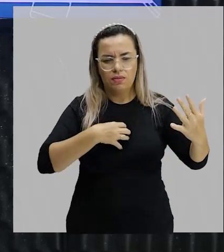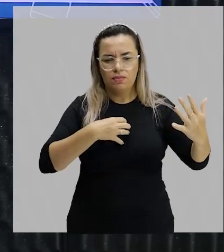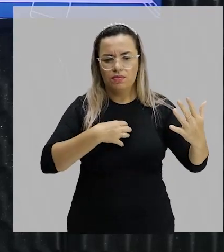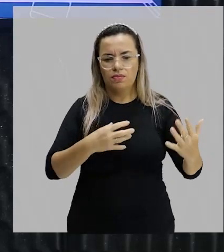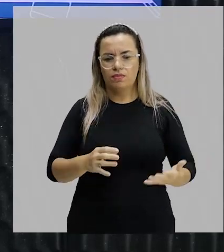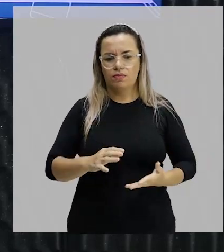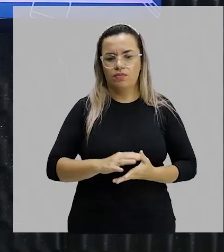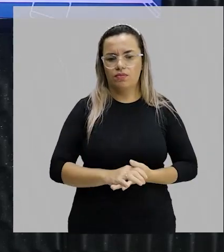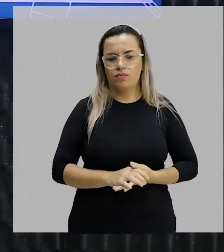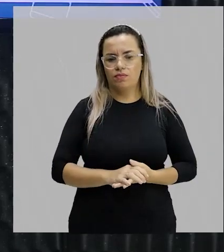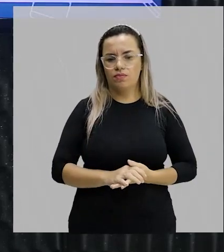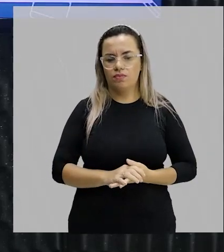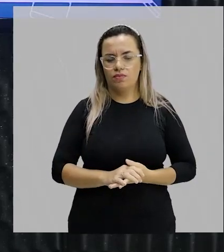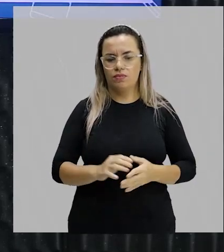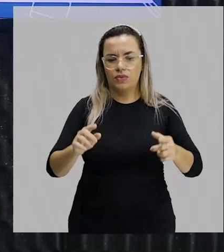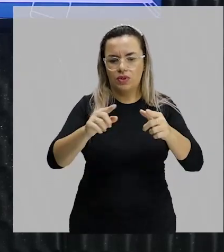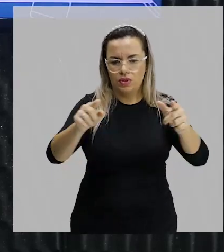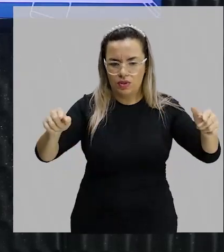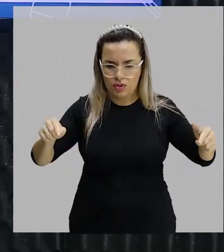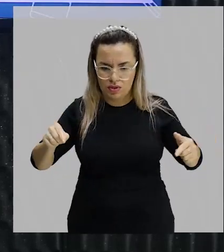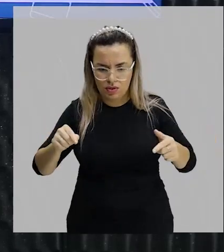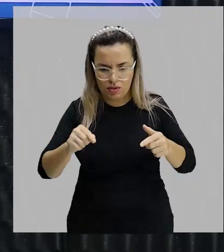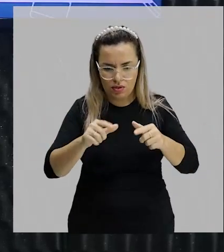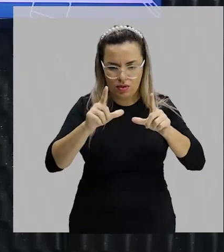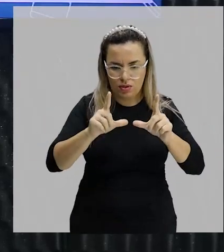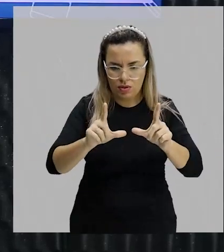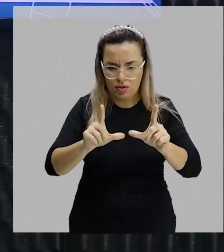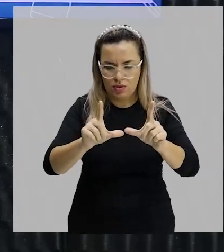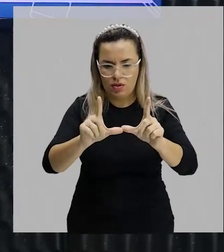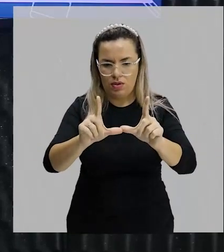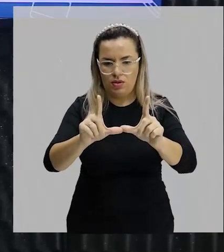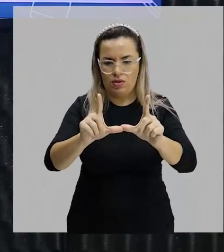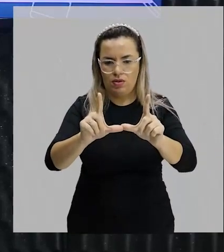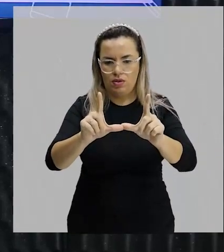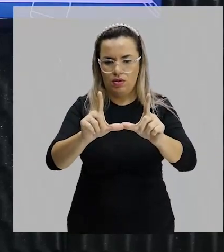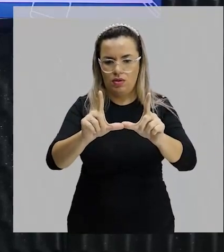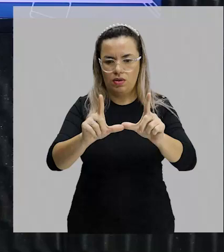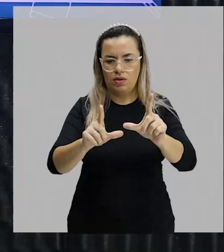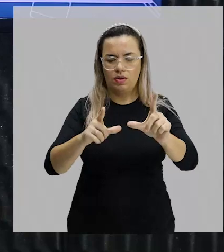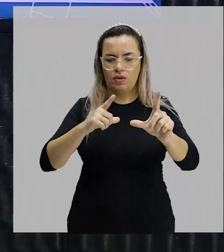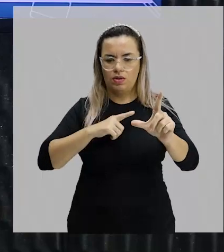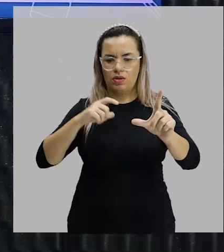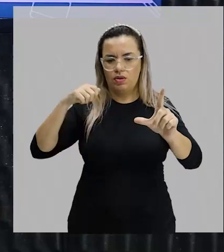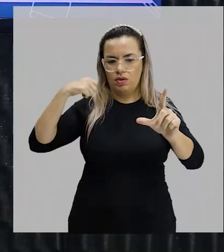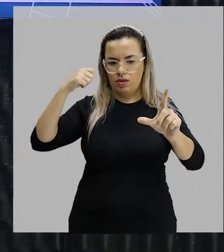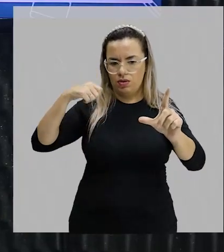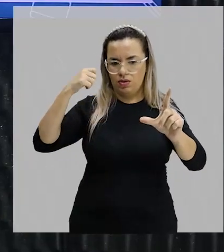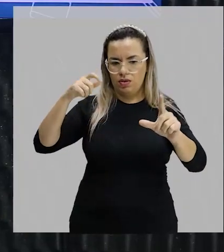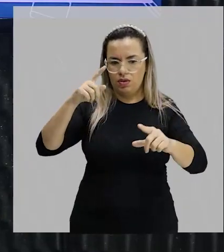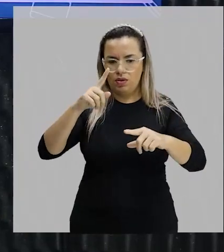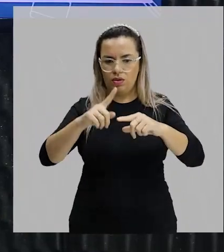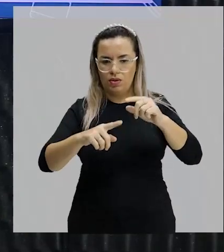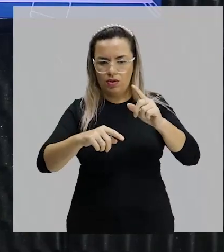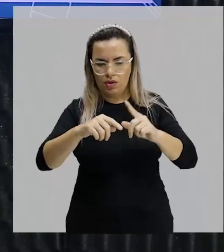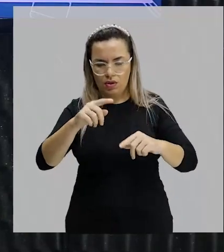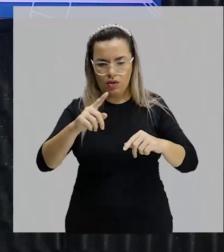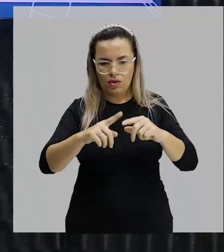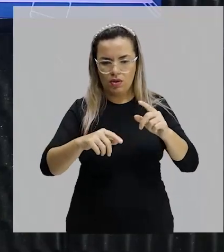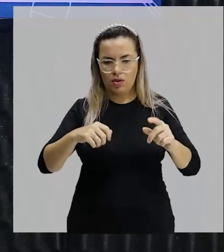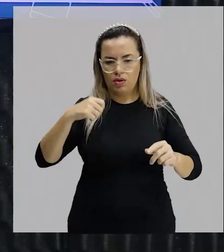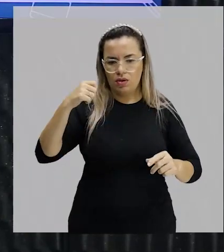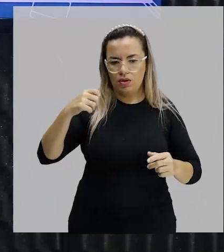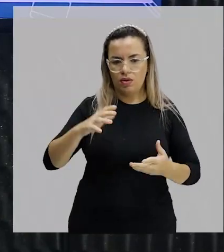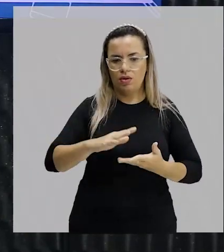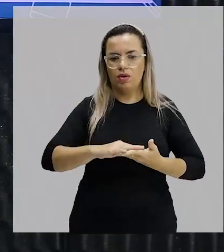é delimitar o espaço, ela pode modelar o rosto e ela tem que casar junto com o texto. O iluminador não pode chegar e simplesmente fazer sem